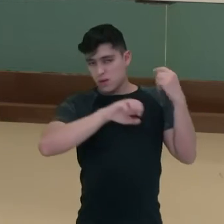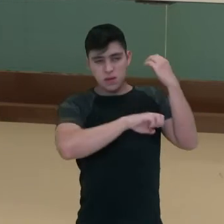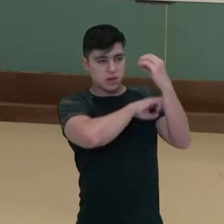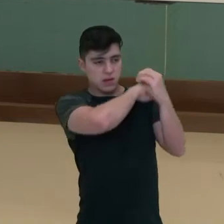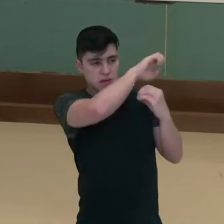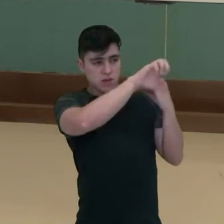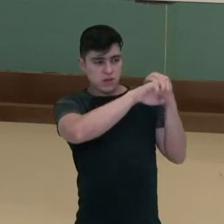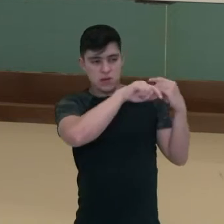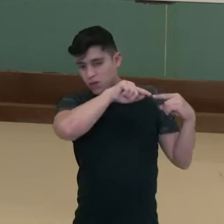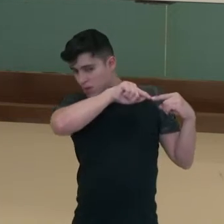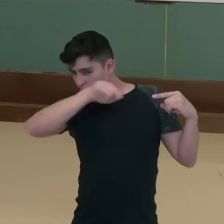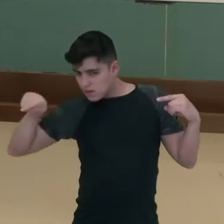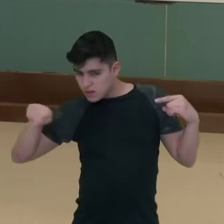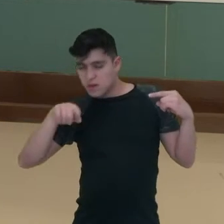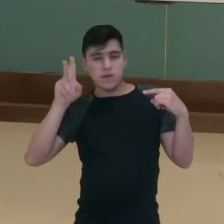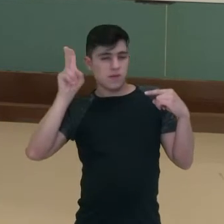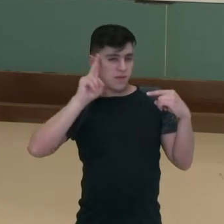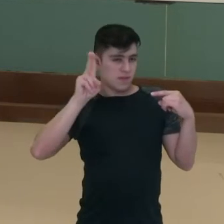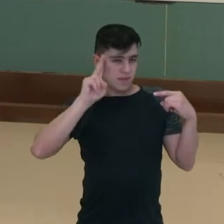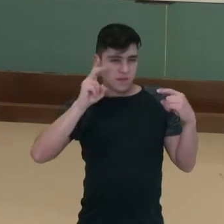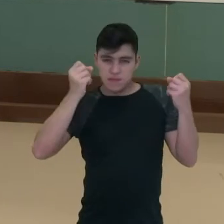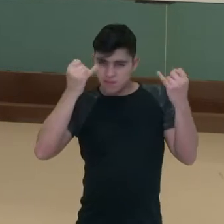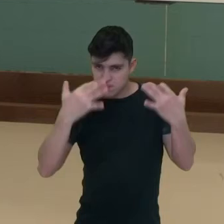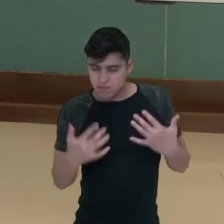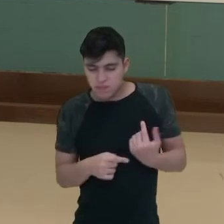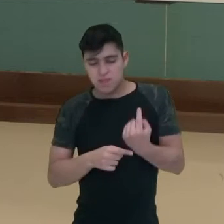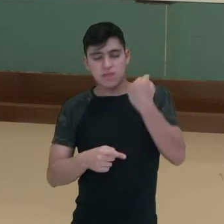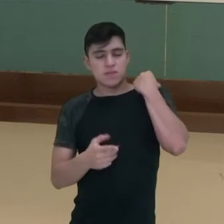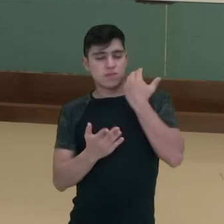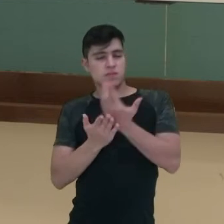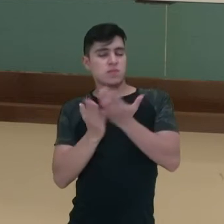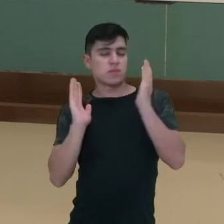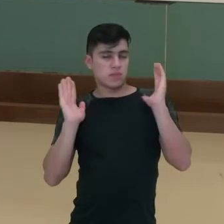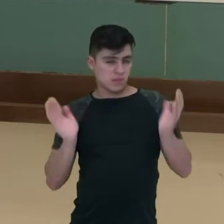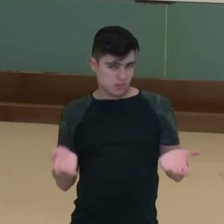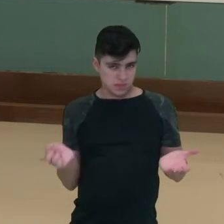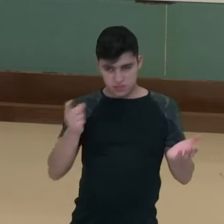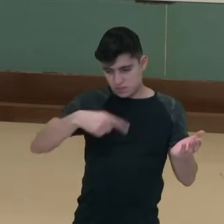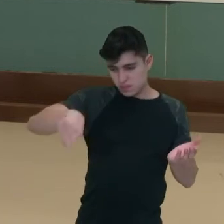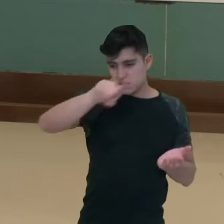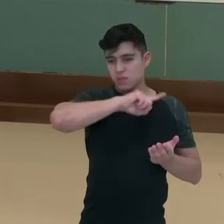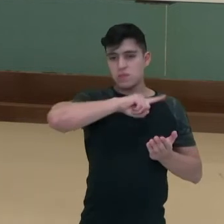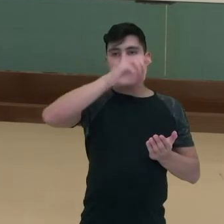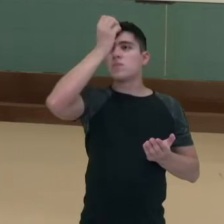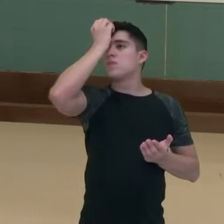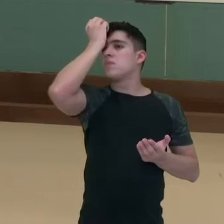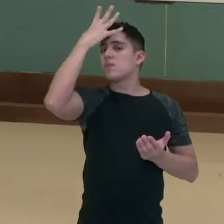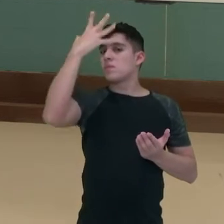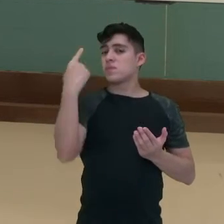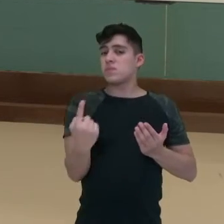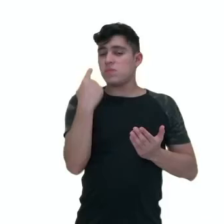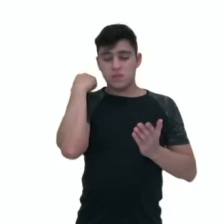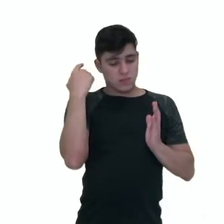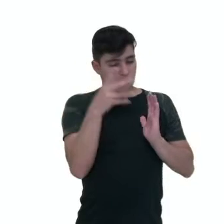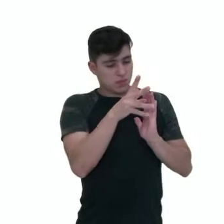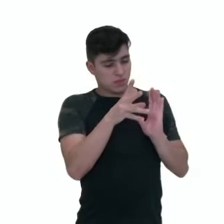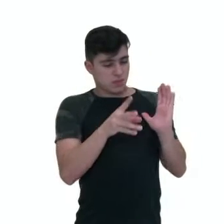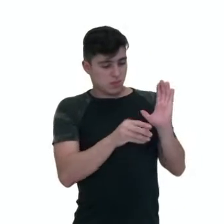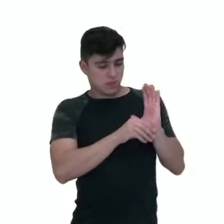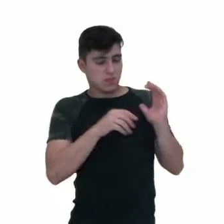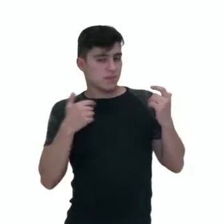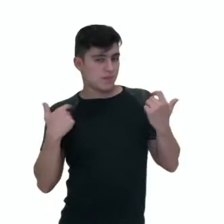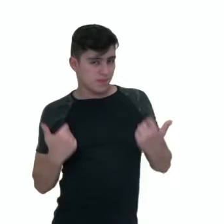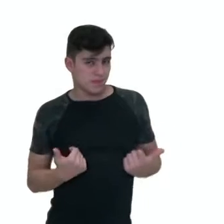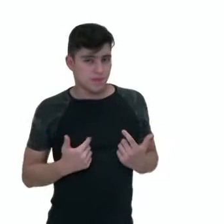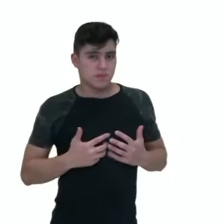dos níveis e nos subníveis. Está nas aulas anteriores para quem não recorda desses termos que